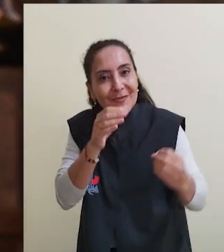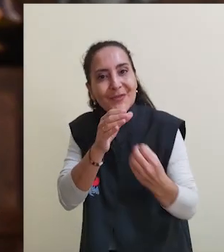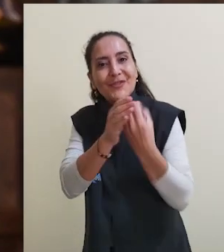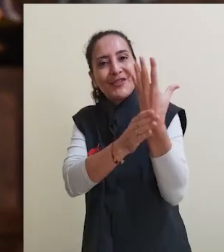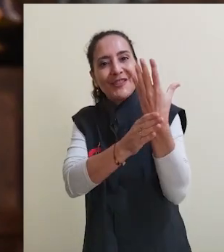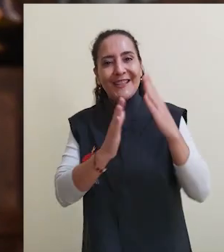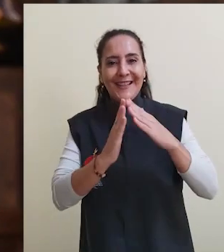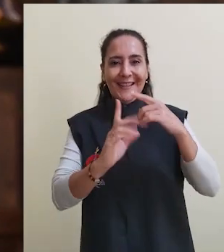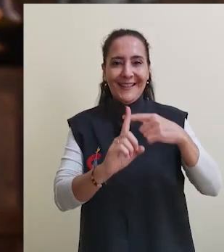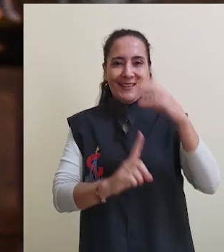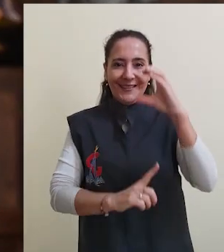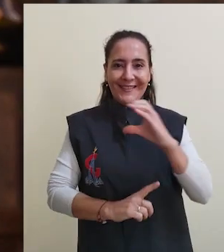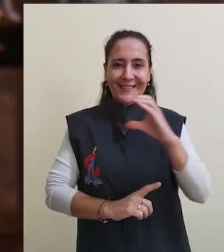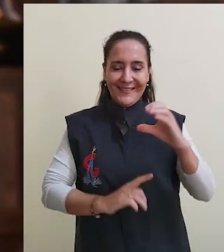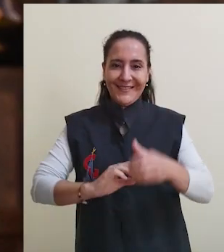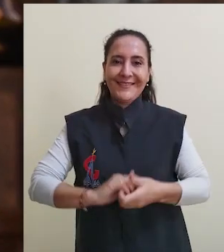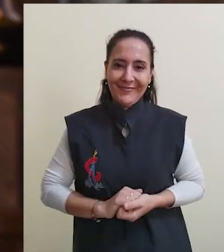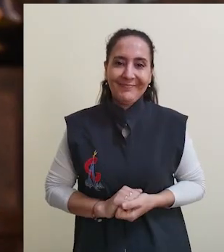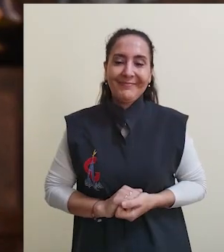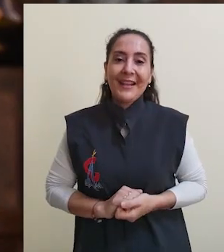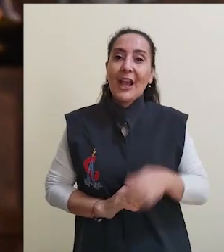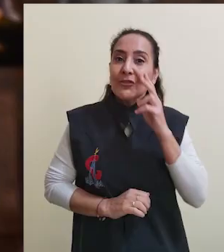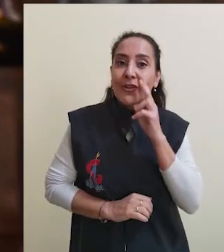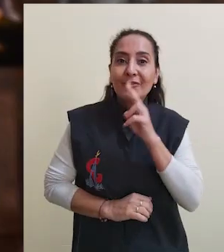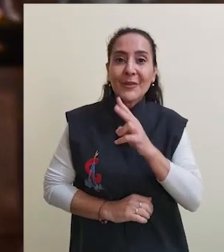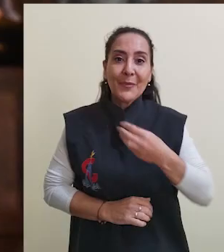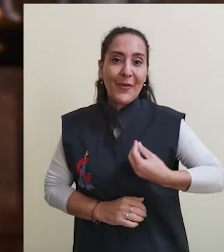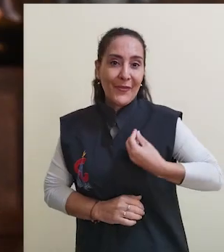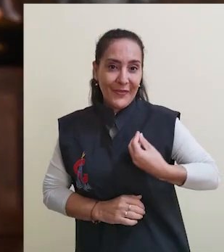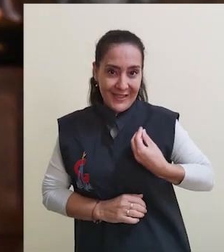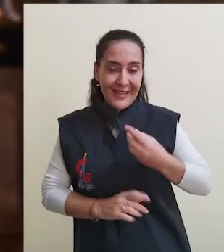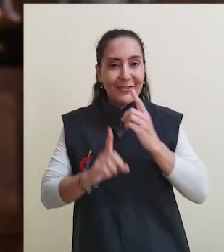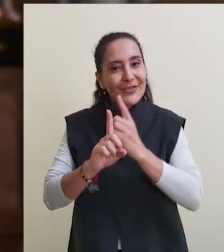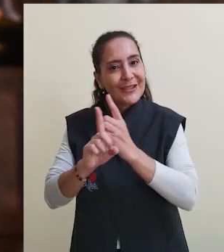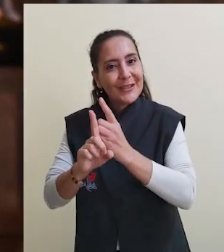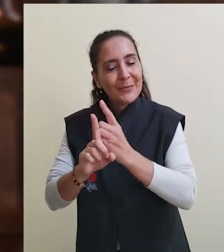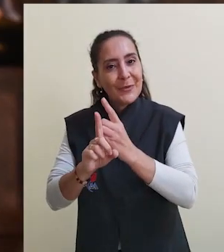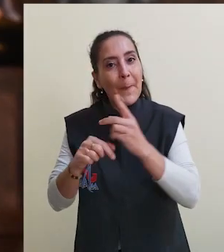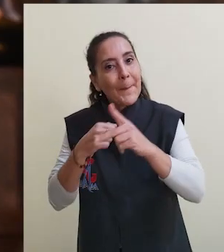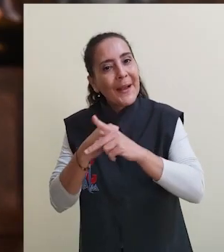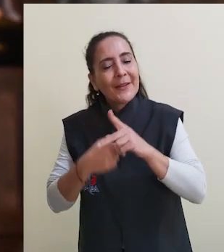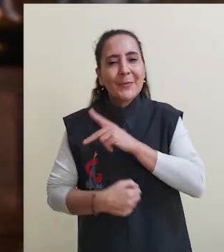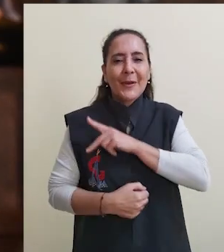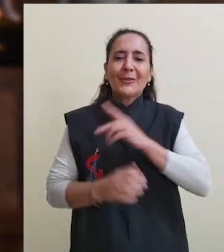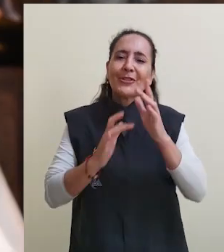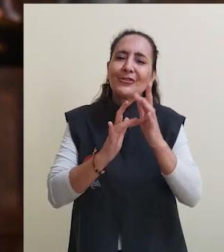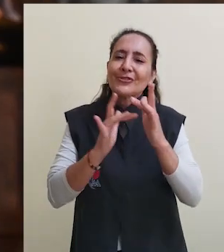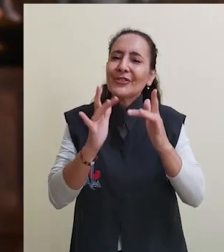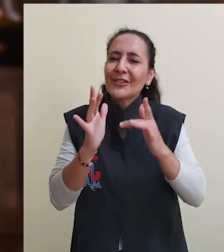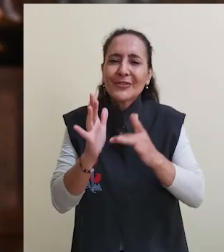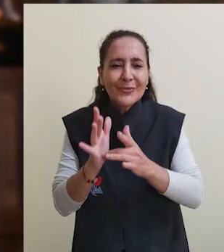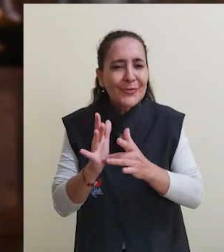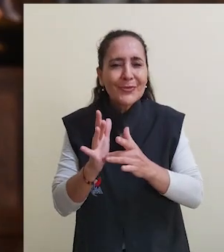e edificou a sua igreja. E nós vemos na vida dos apóstolos, de Pedro e Paulo, Jesus